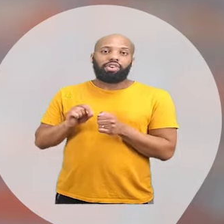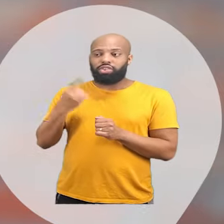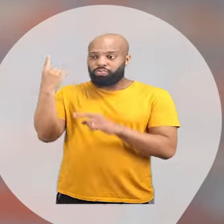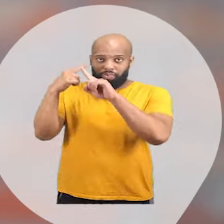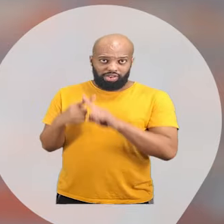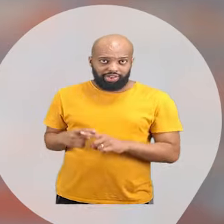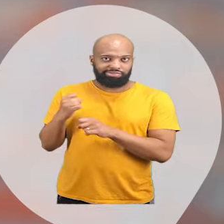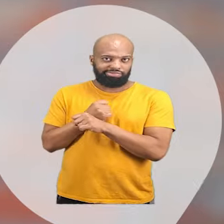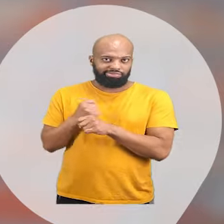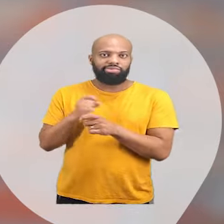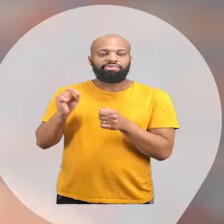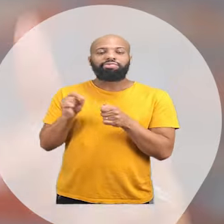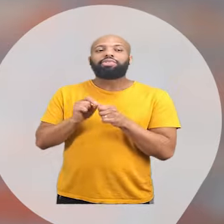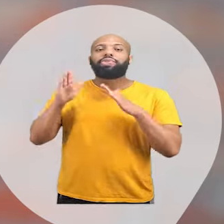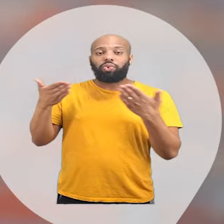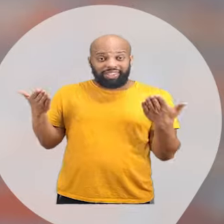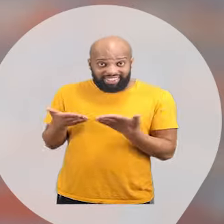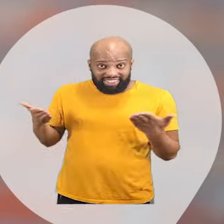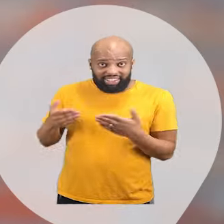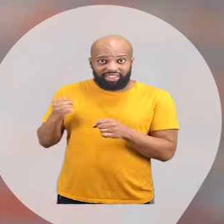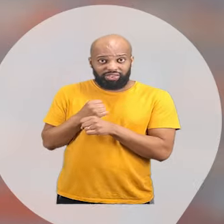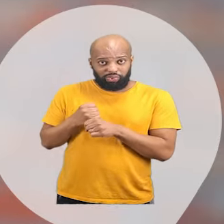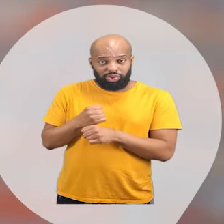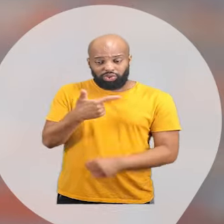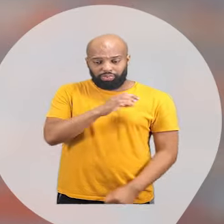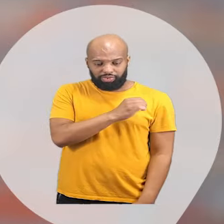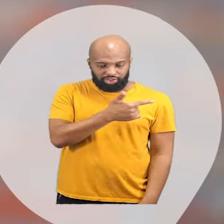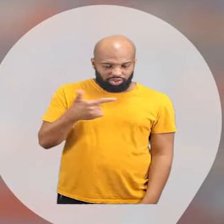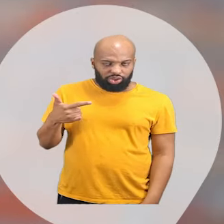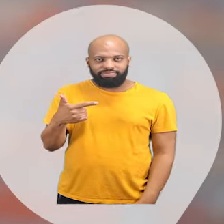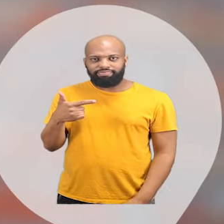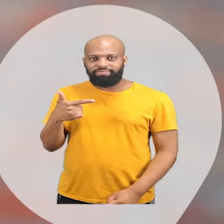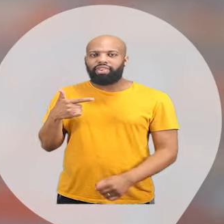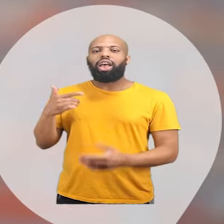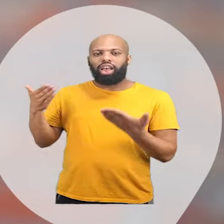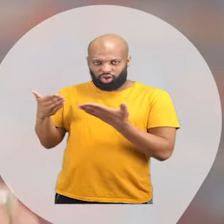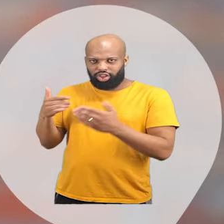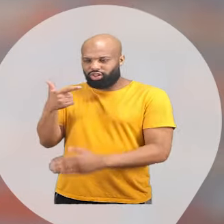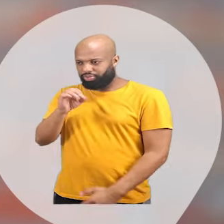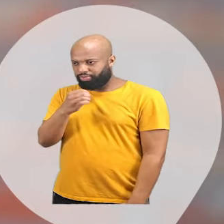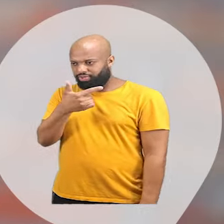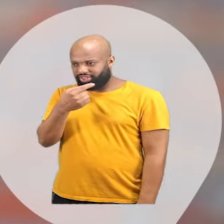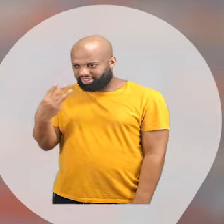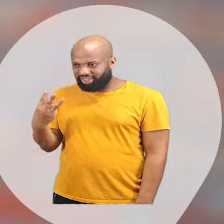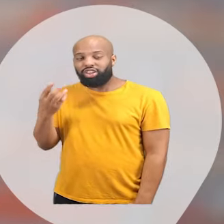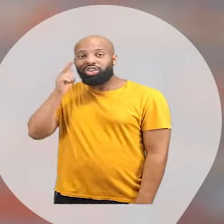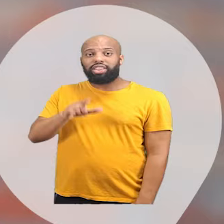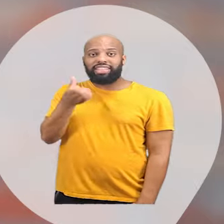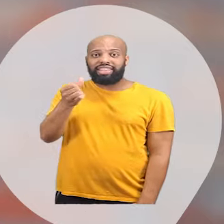gente faz uma vez por ano e neste ano 2022 para 2023 a gente já movimentou